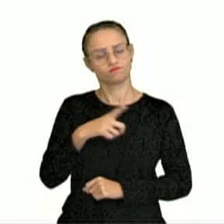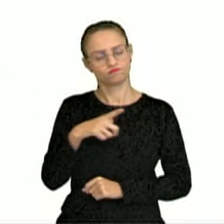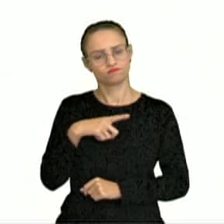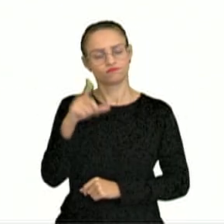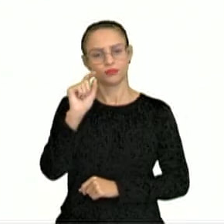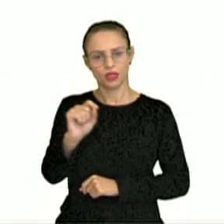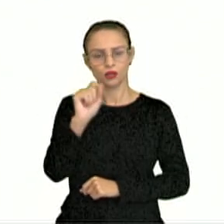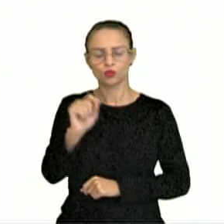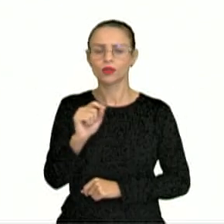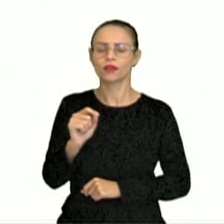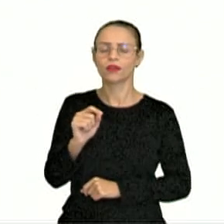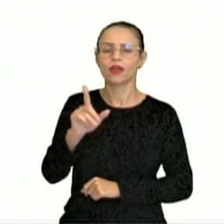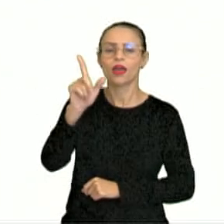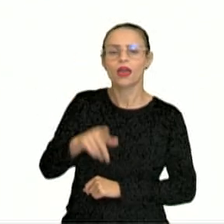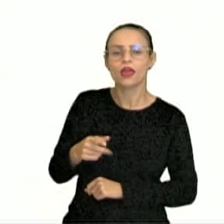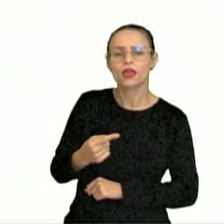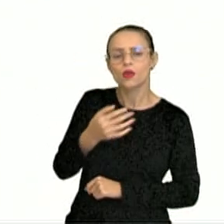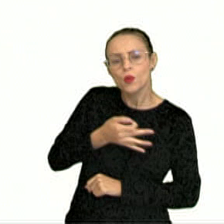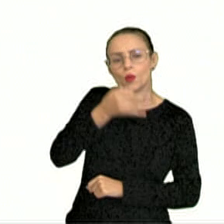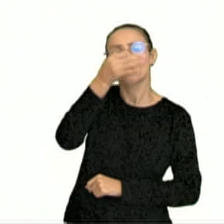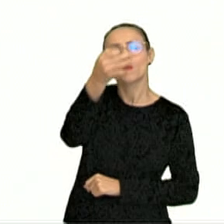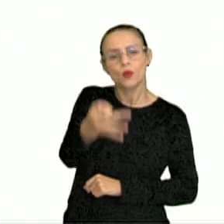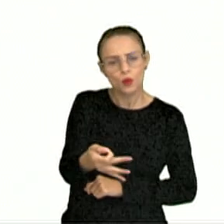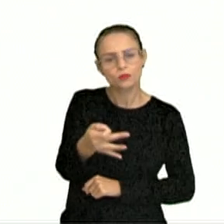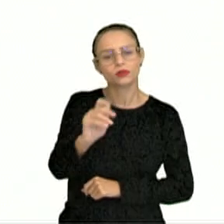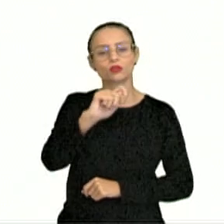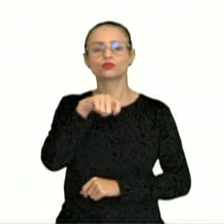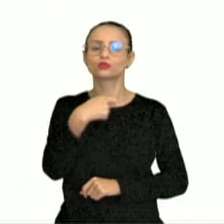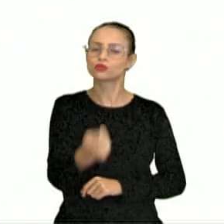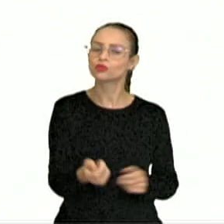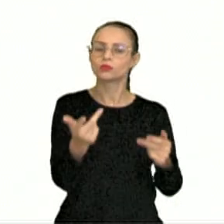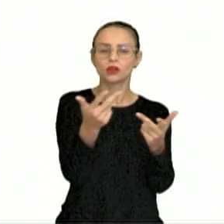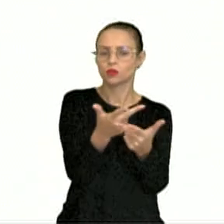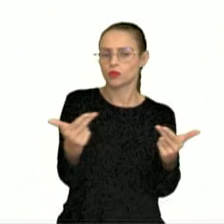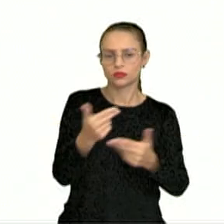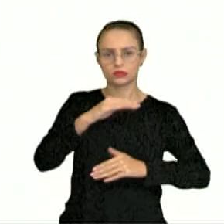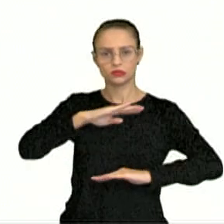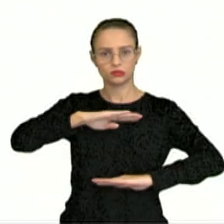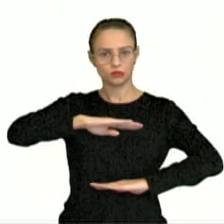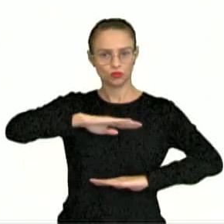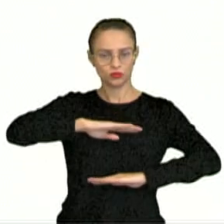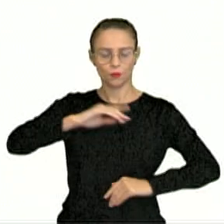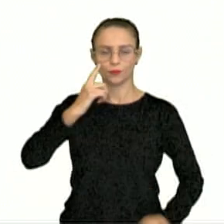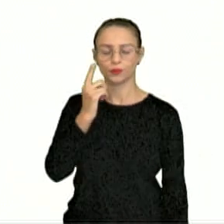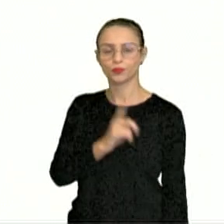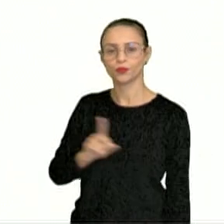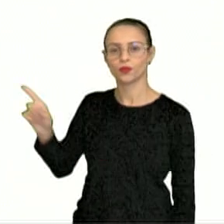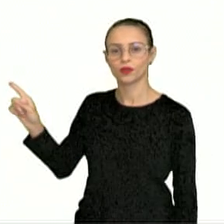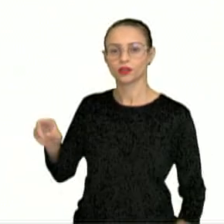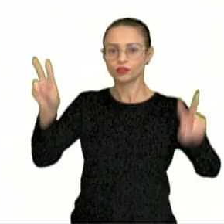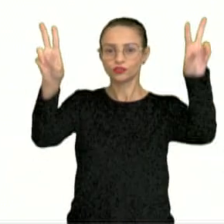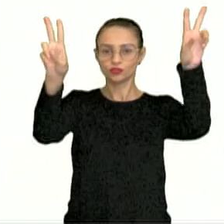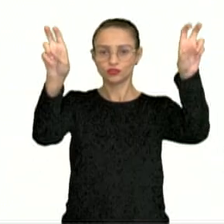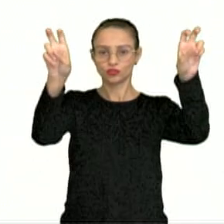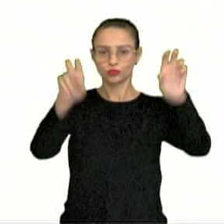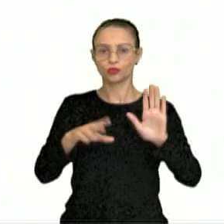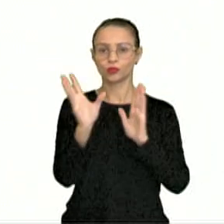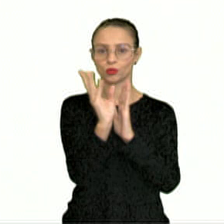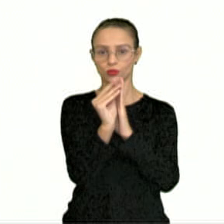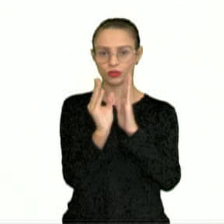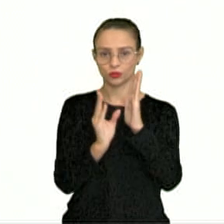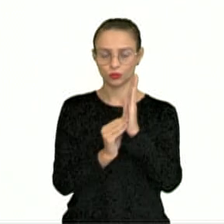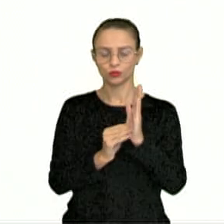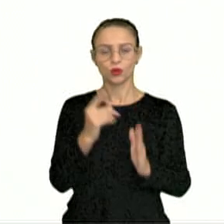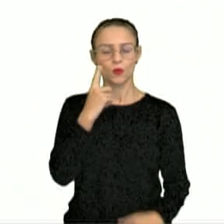de manifestar uma ideia, uma opinião a respeito de alguma situação. Vejamos o título e o conteúdo